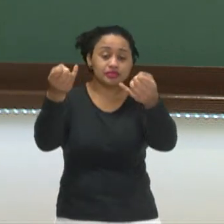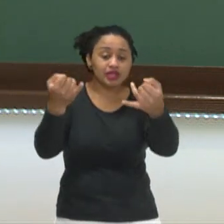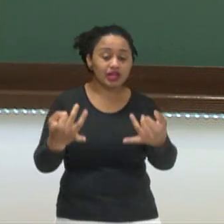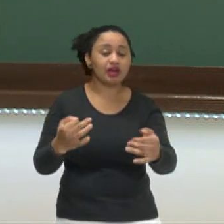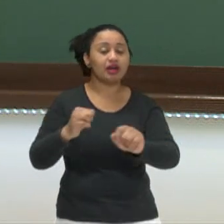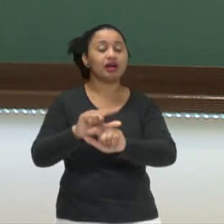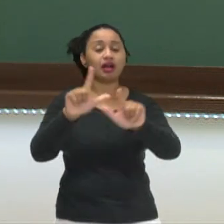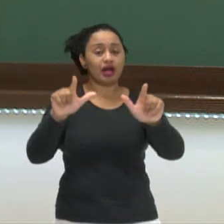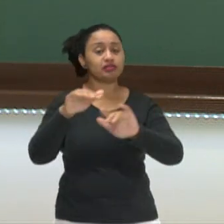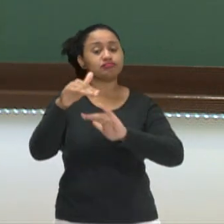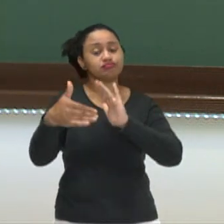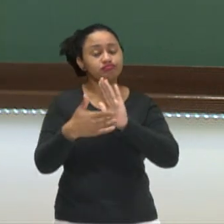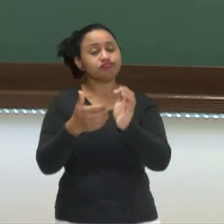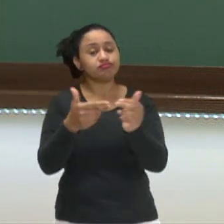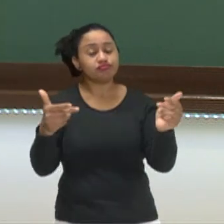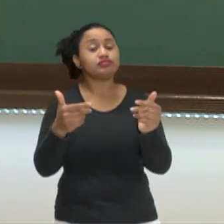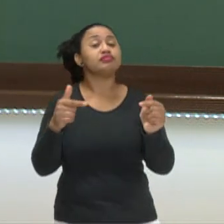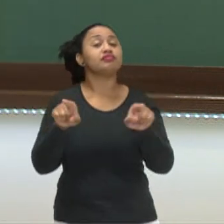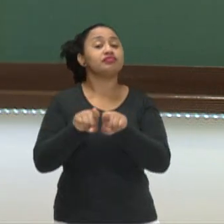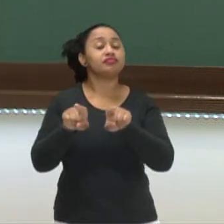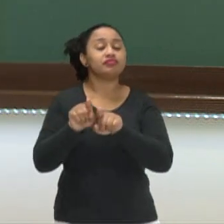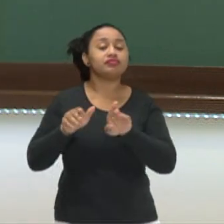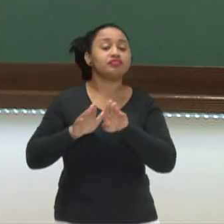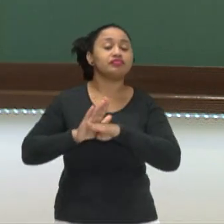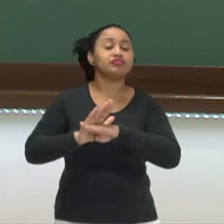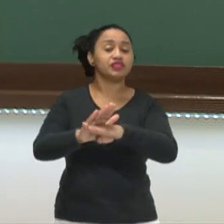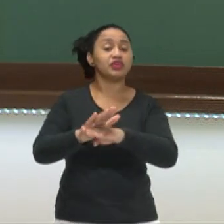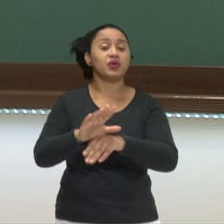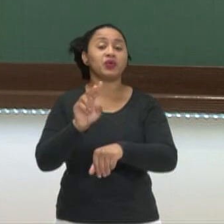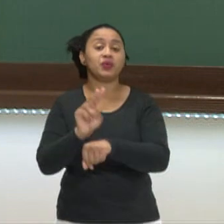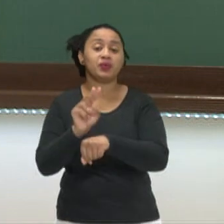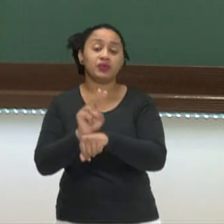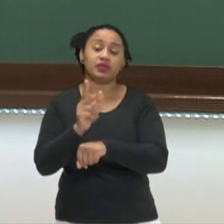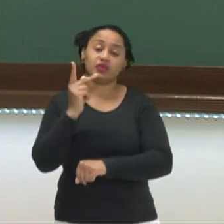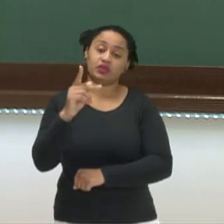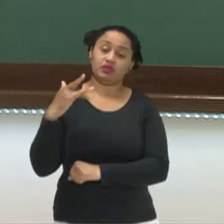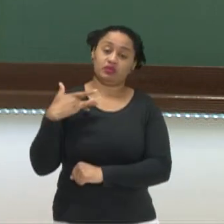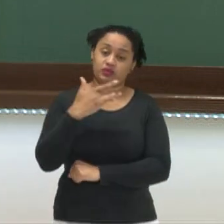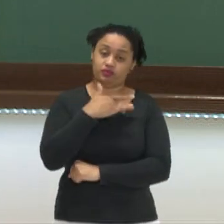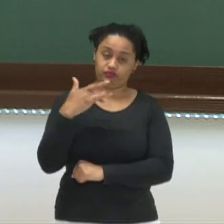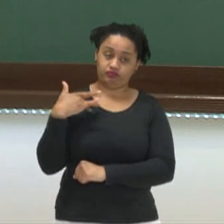para você e vai ajudar a cuidar da sua saúde, tá?